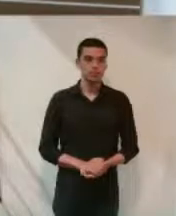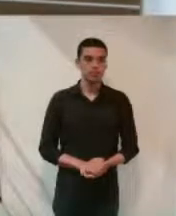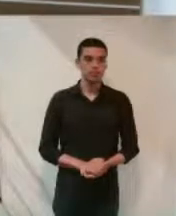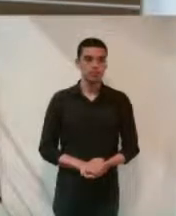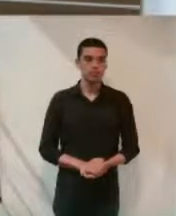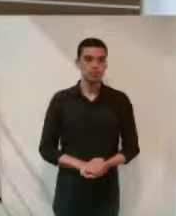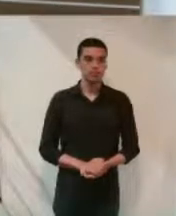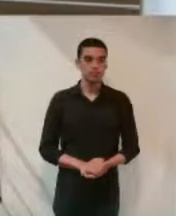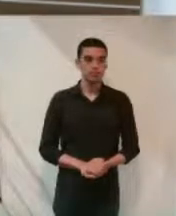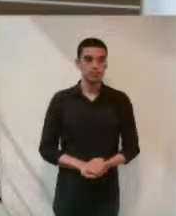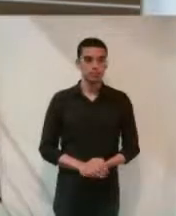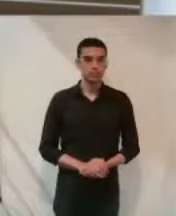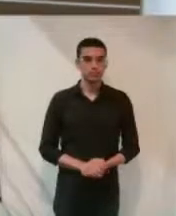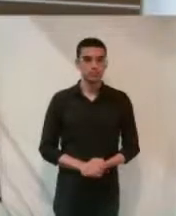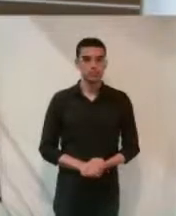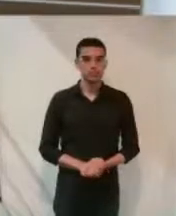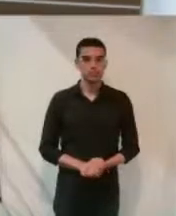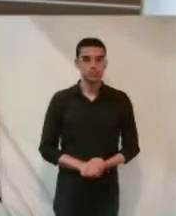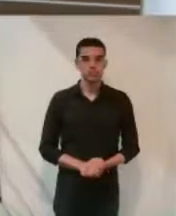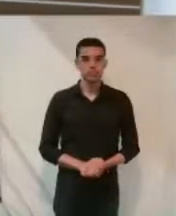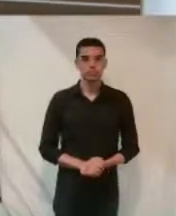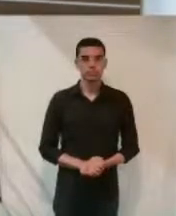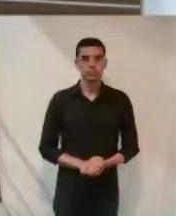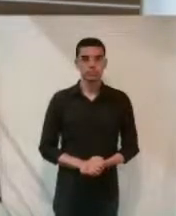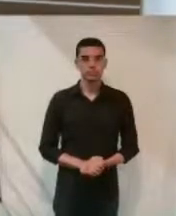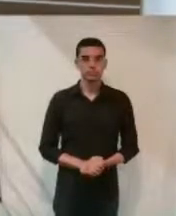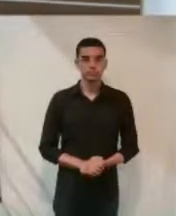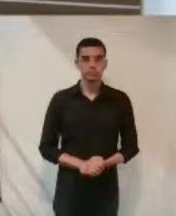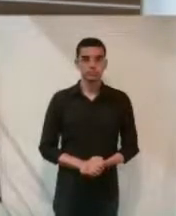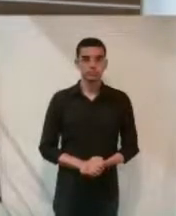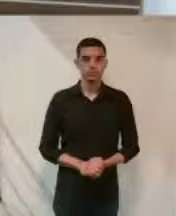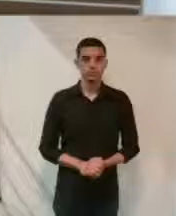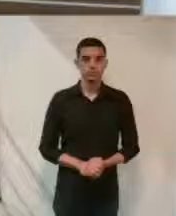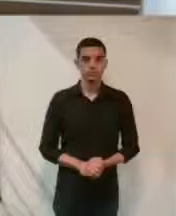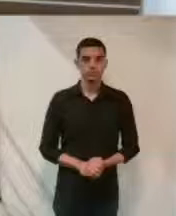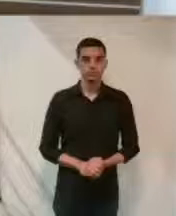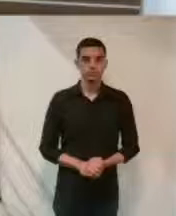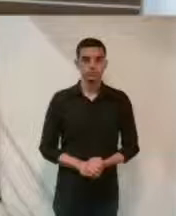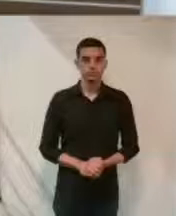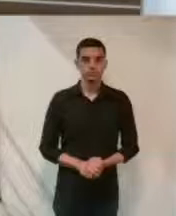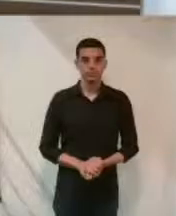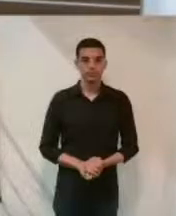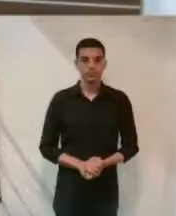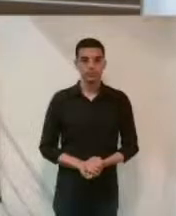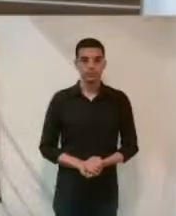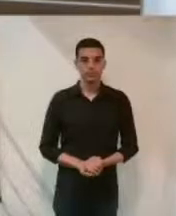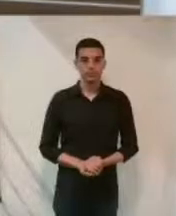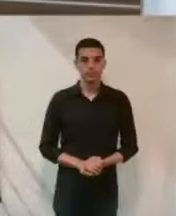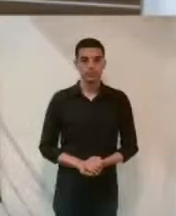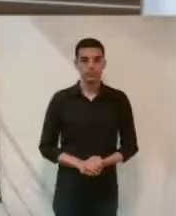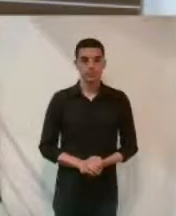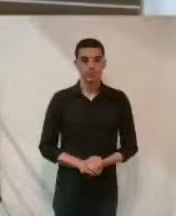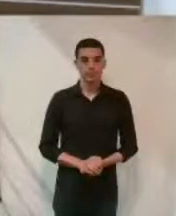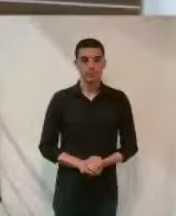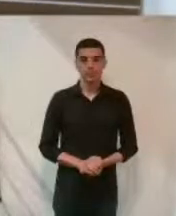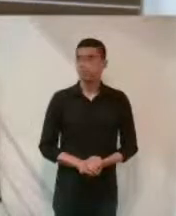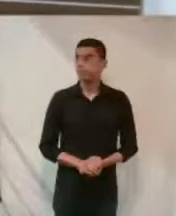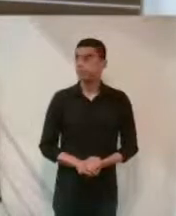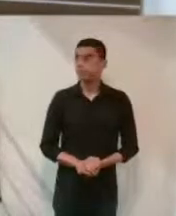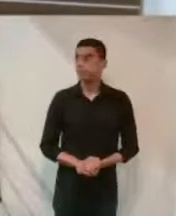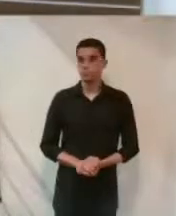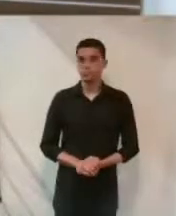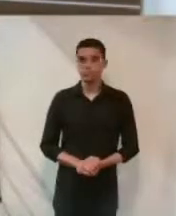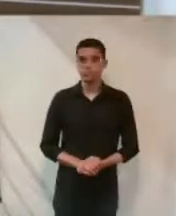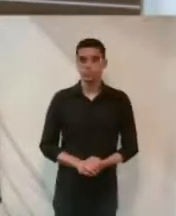colocando aonde? Em lixões. Então, ele está colocando parte do resíduo no aterro sanitário